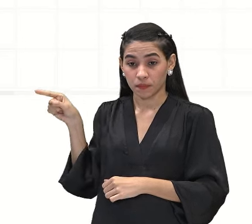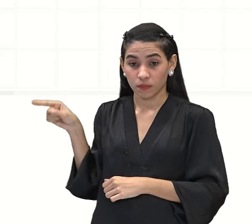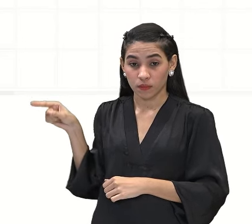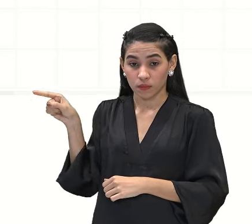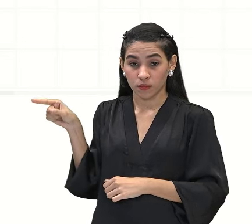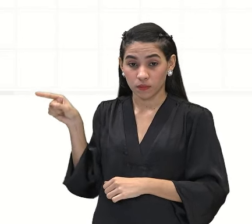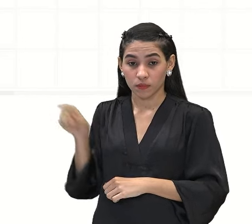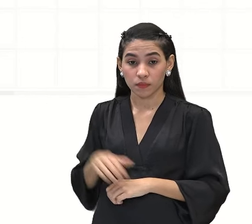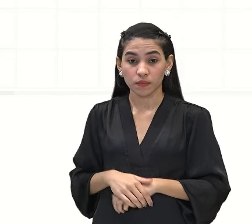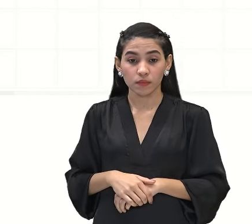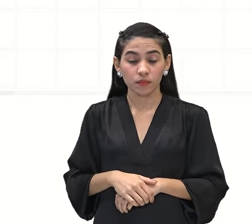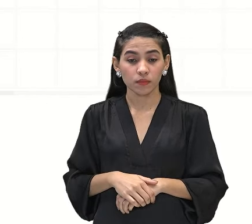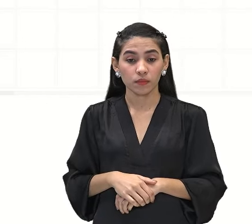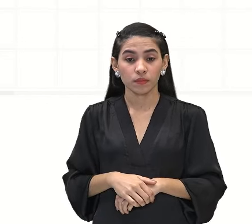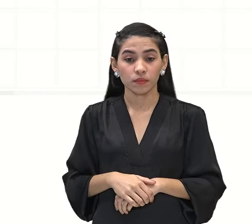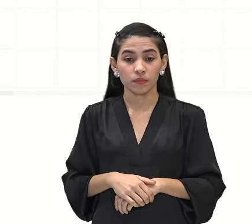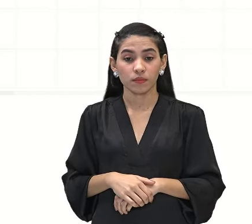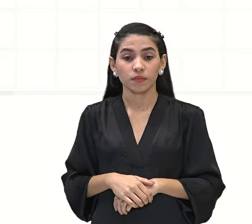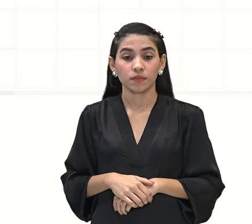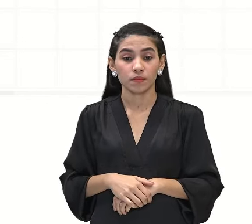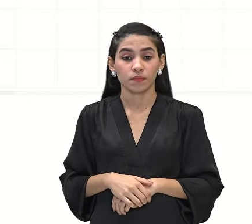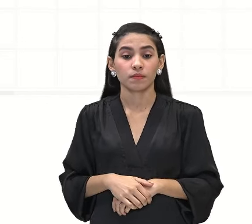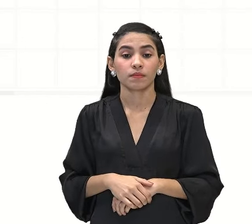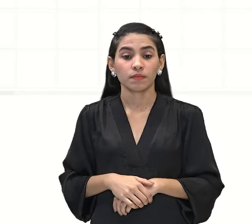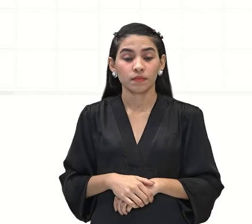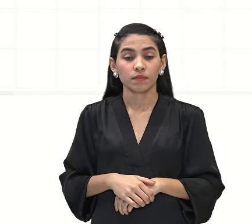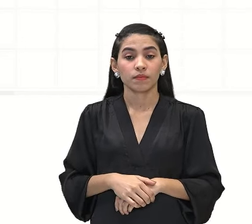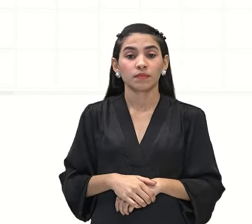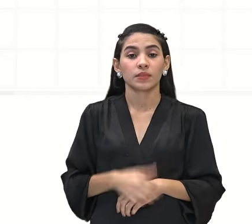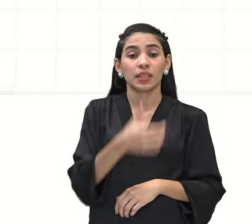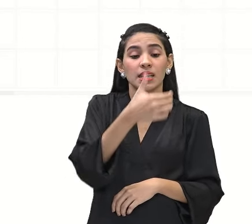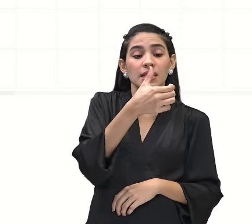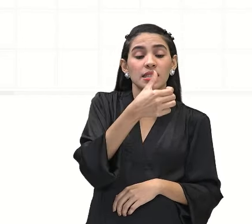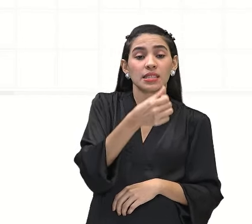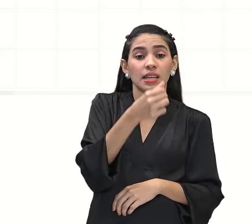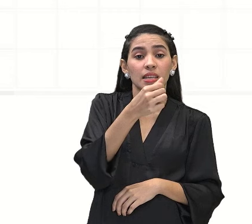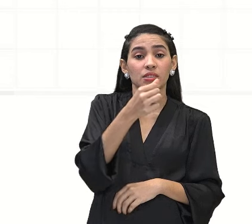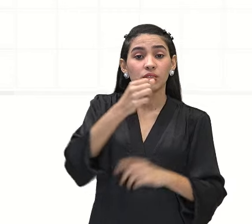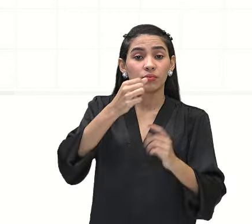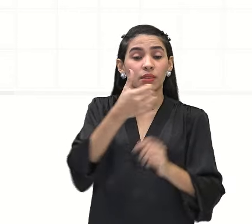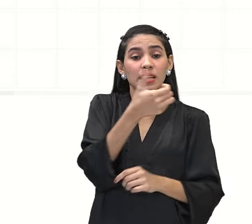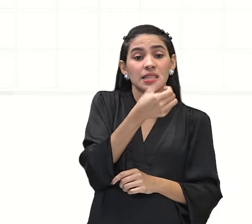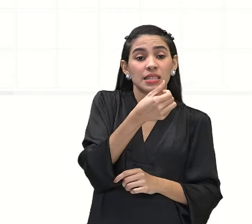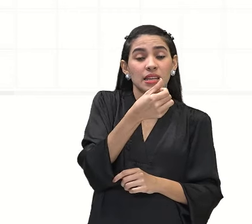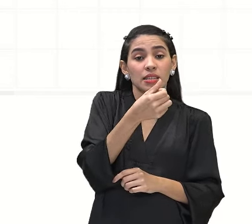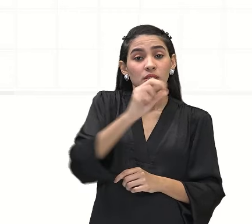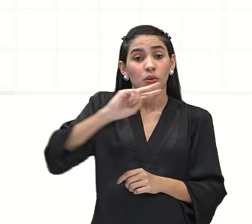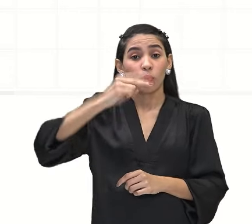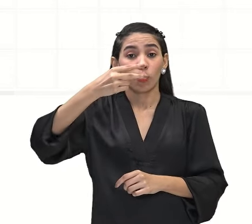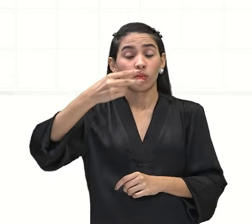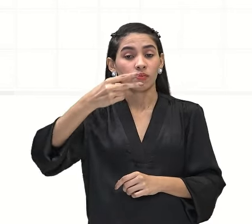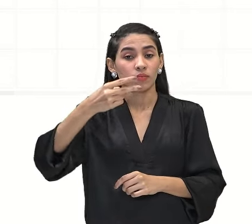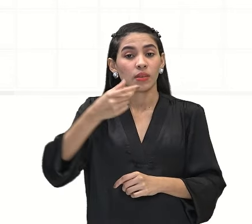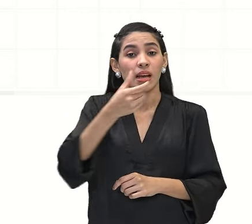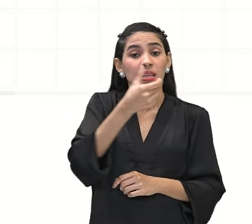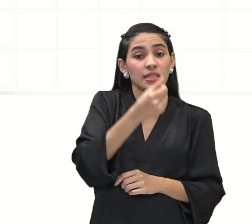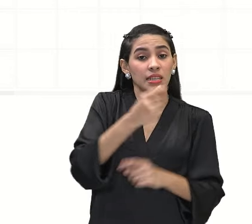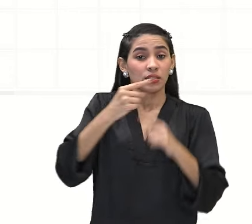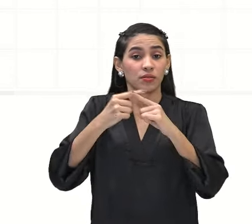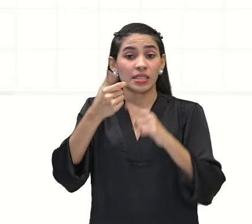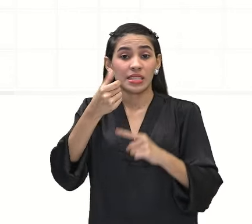pi vezes 36 porque que é 6 qu Ora como isso aqui é